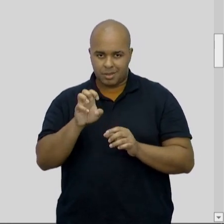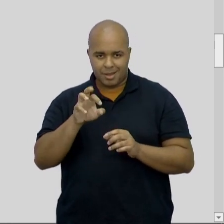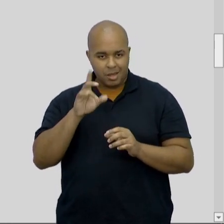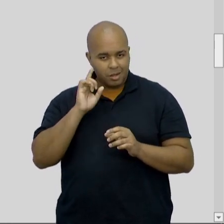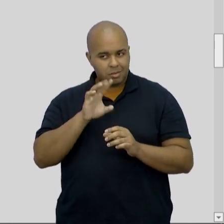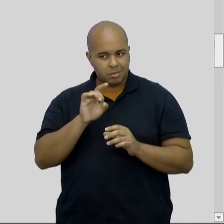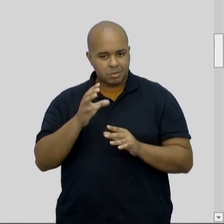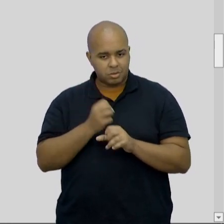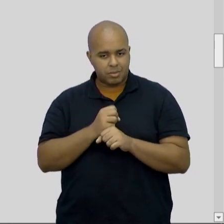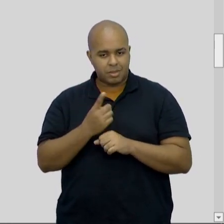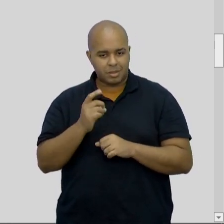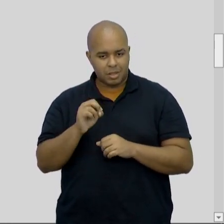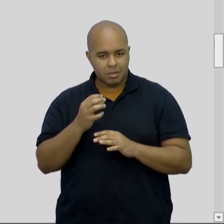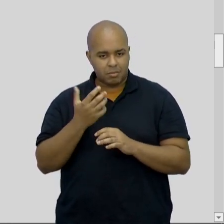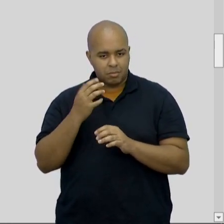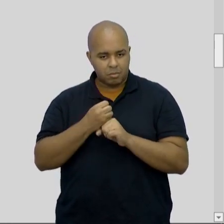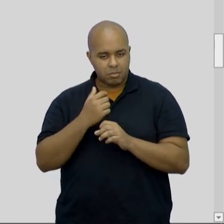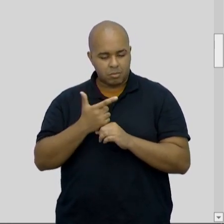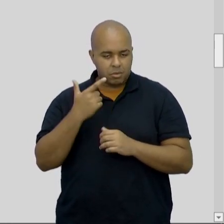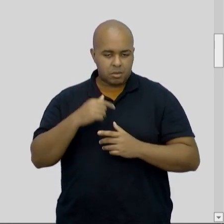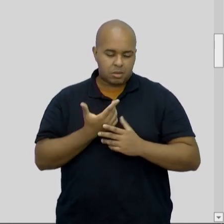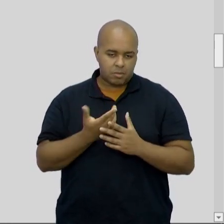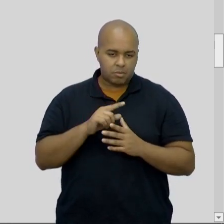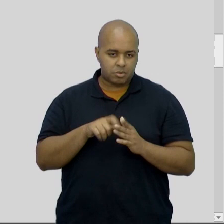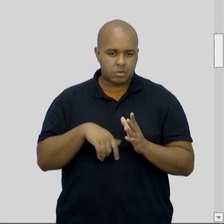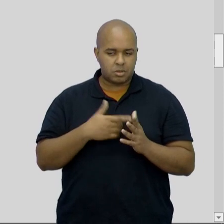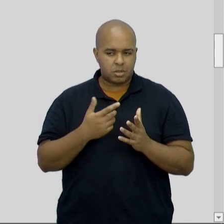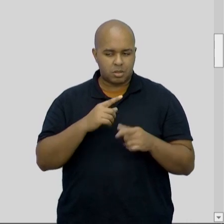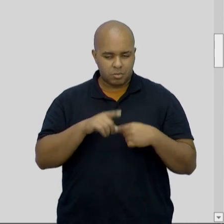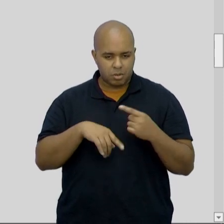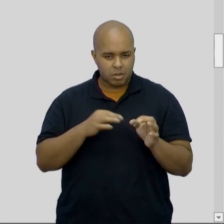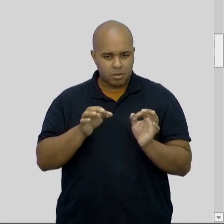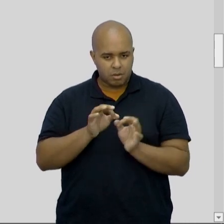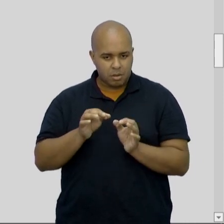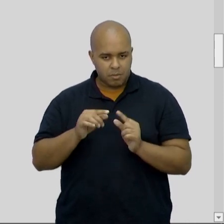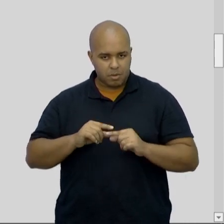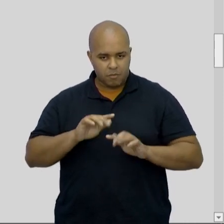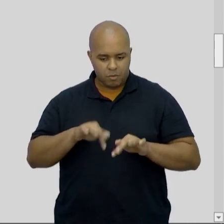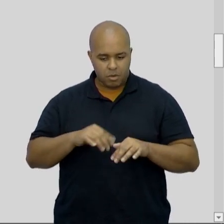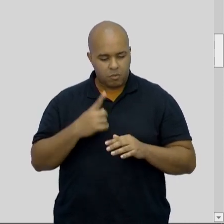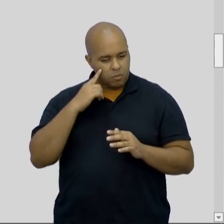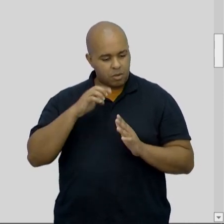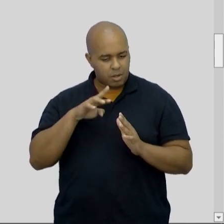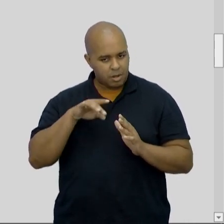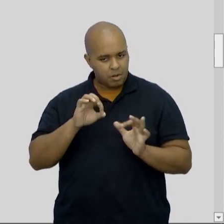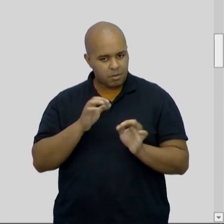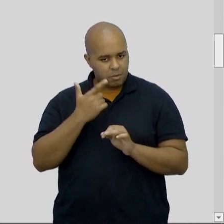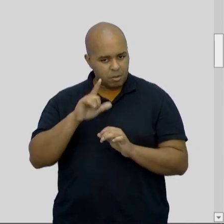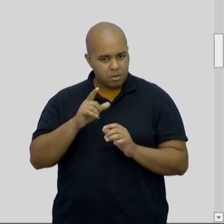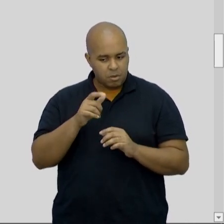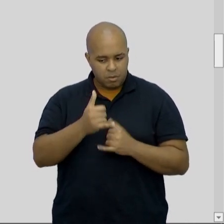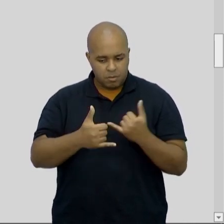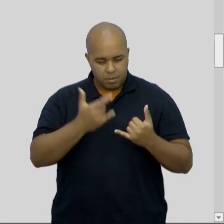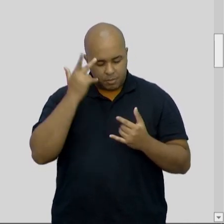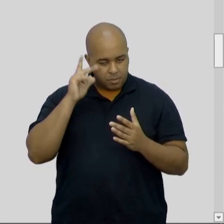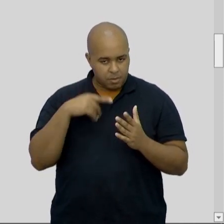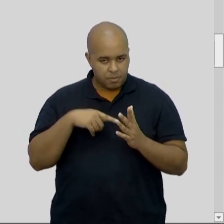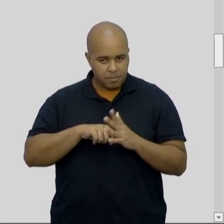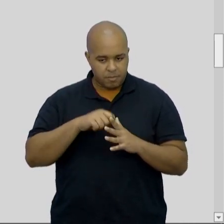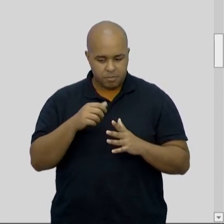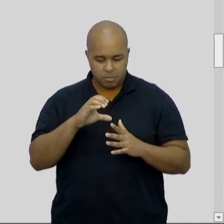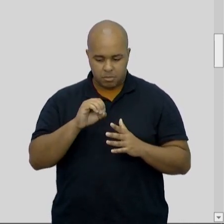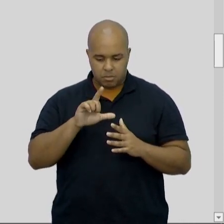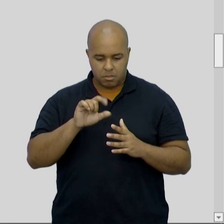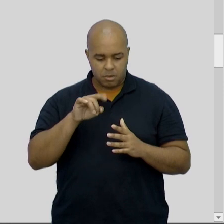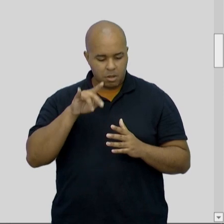eras e somar ao menos 10 pontos. Após as condições para o fim de uma era serem efetivadas, os jogadores devem ativar a carta de